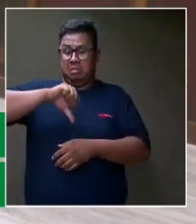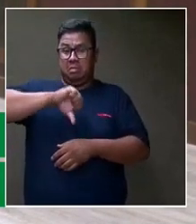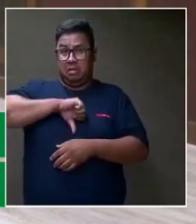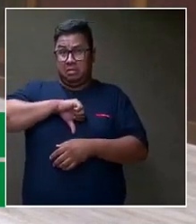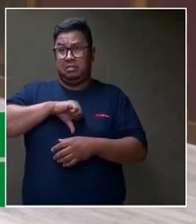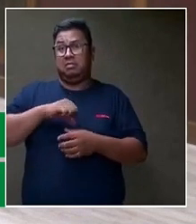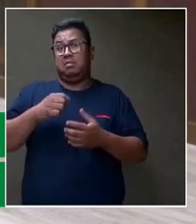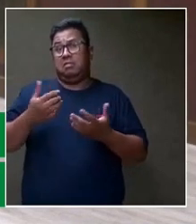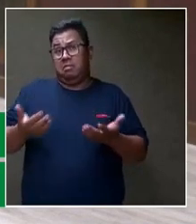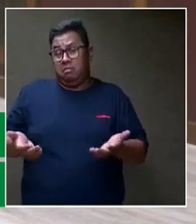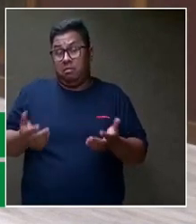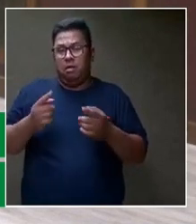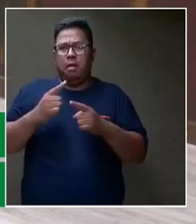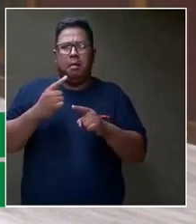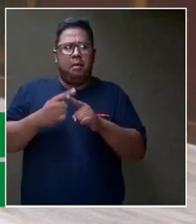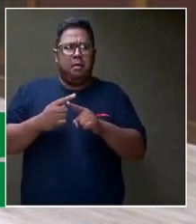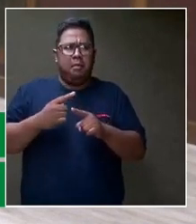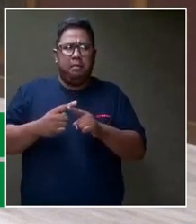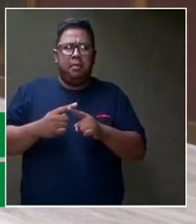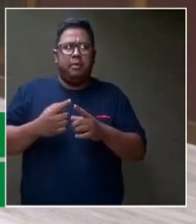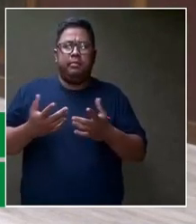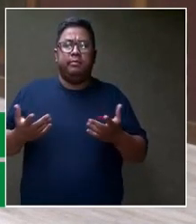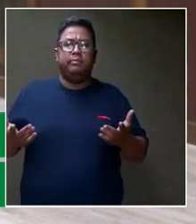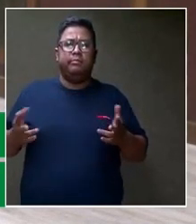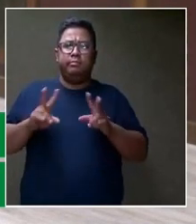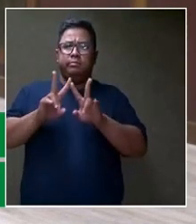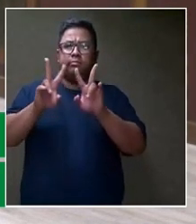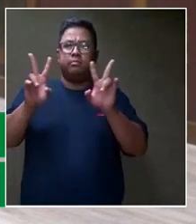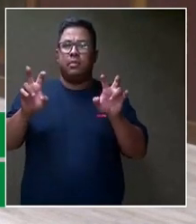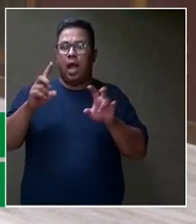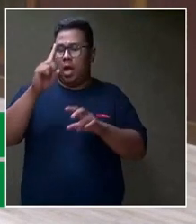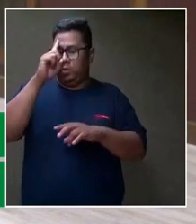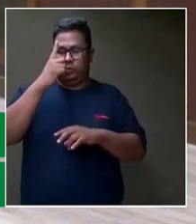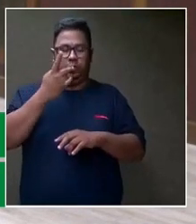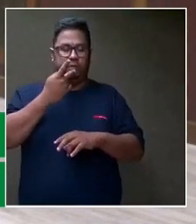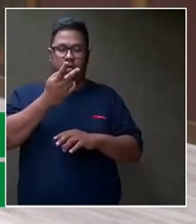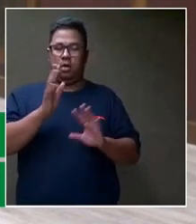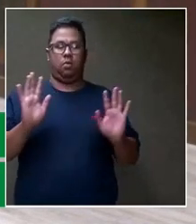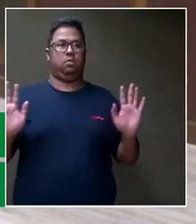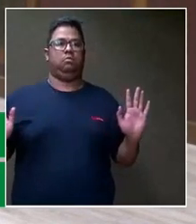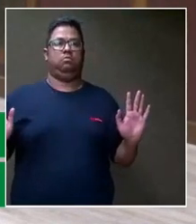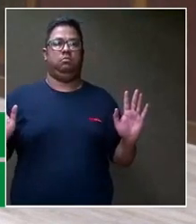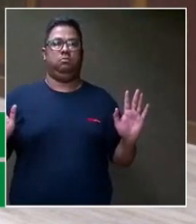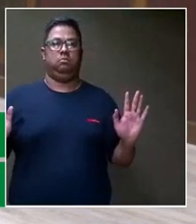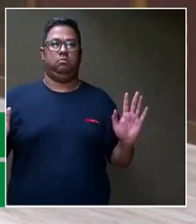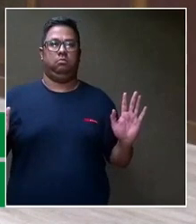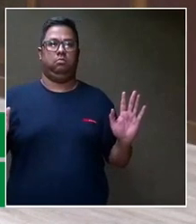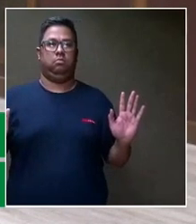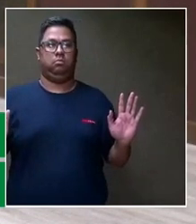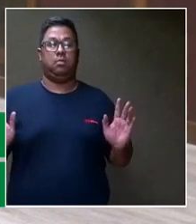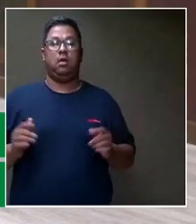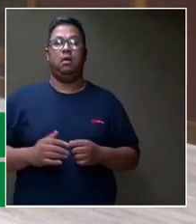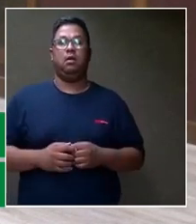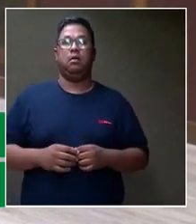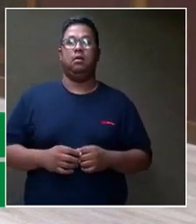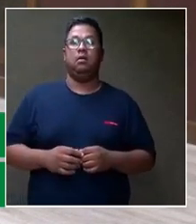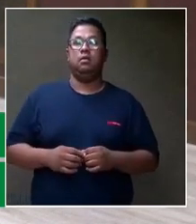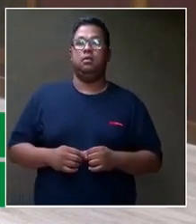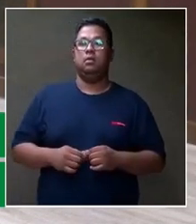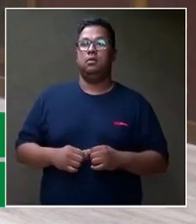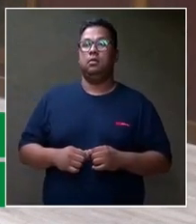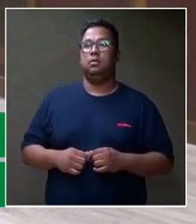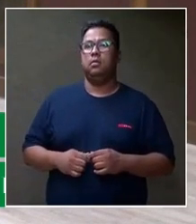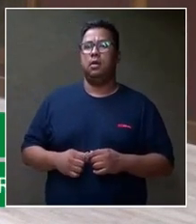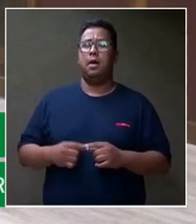sentido. Mas e a motivação dessa parte? Ah, eu não sei dizer, não, é. Estou lendo o que a senhora disse. Era em razão de